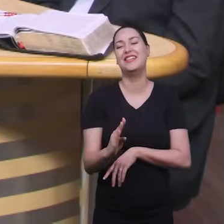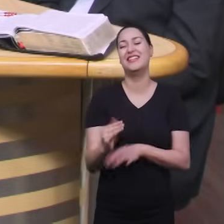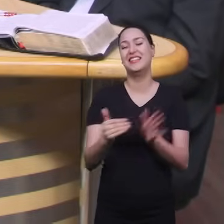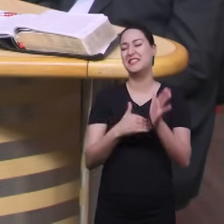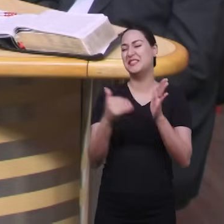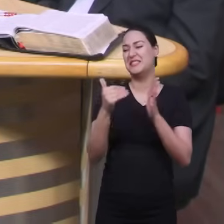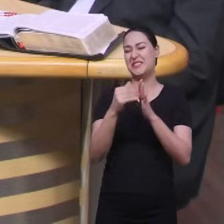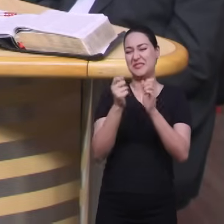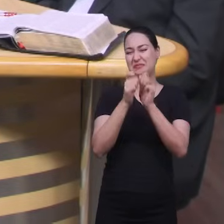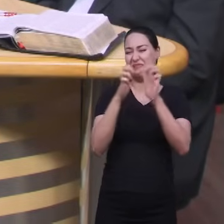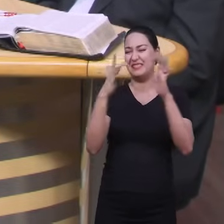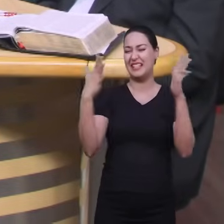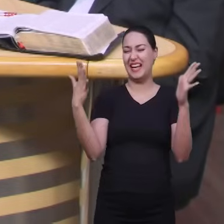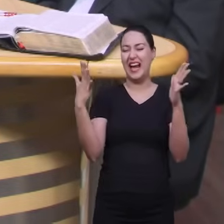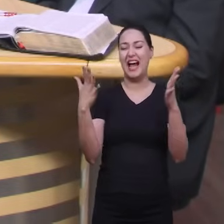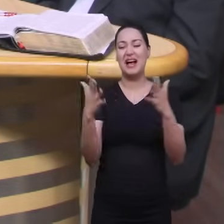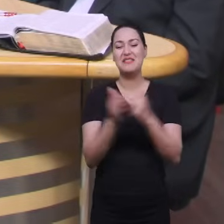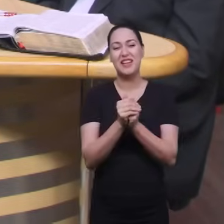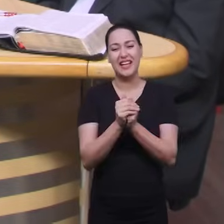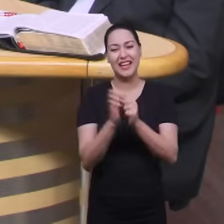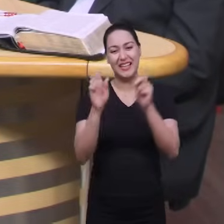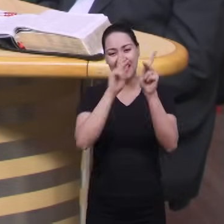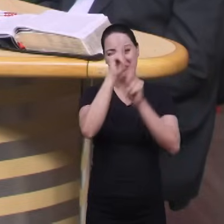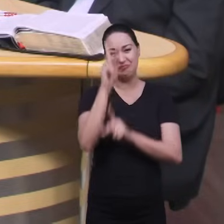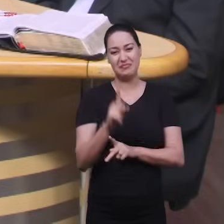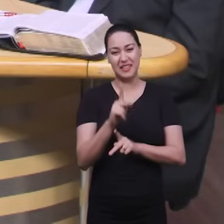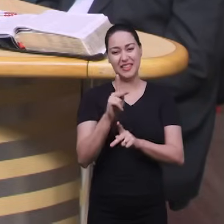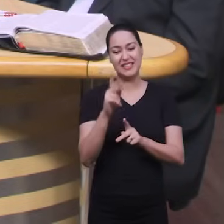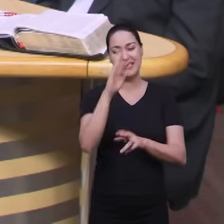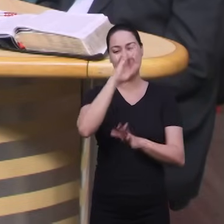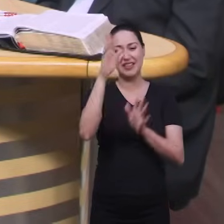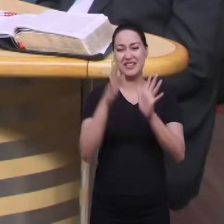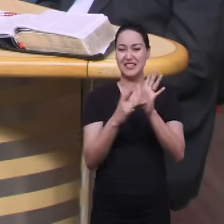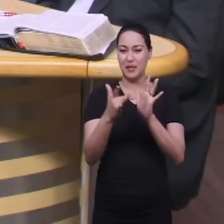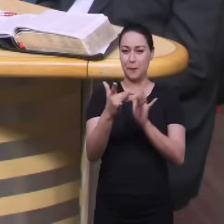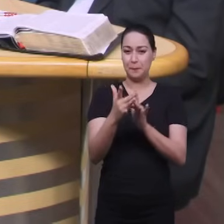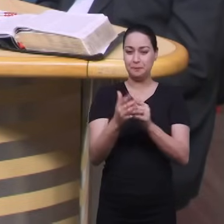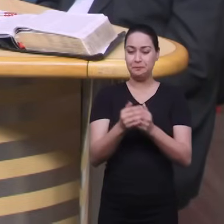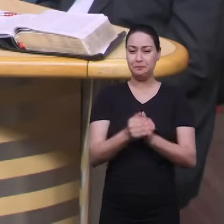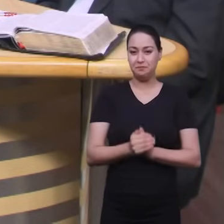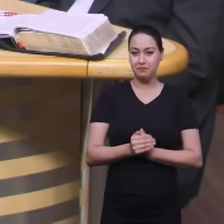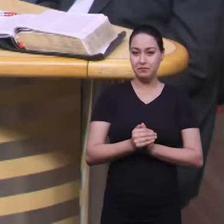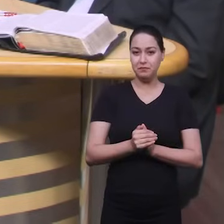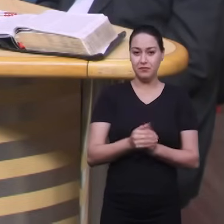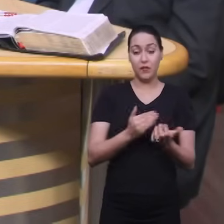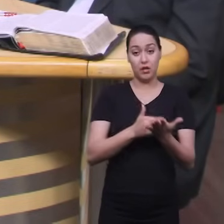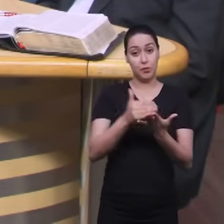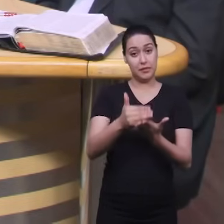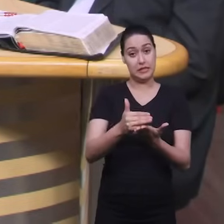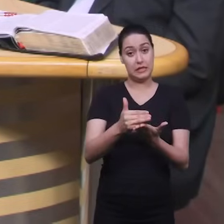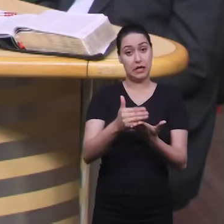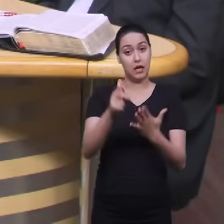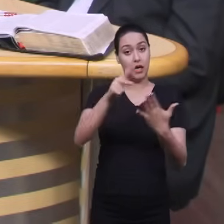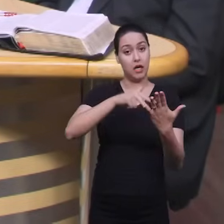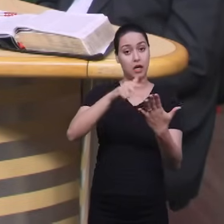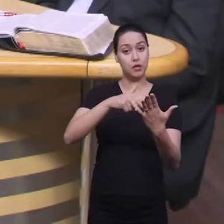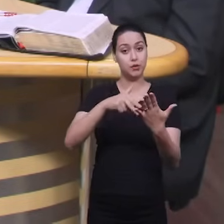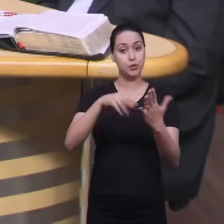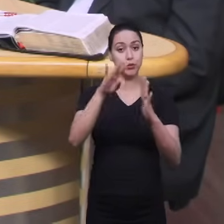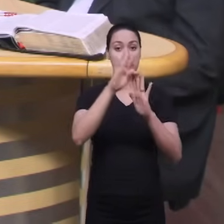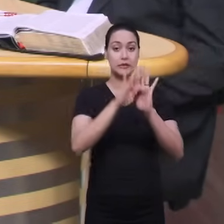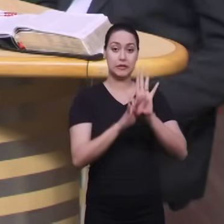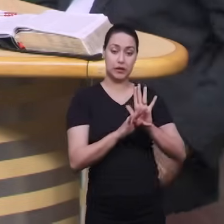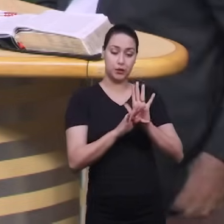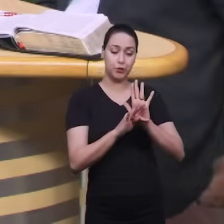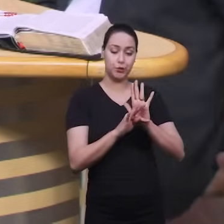a todos paz do Senhor muito bem a gente vai começar esse programa e como temos feito nós vamos começar lendo um texto da palavra